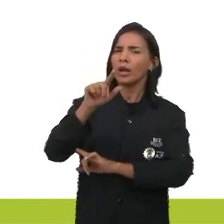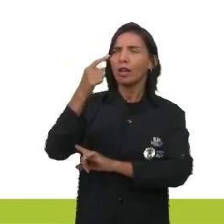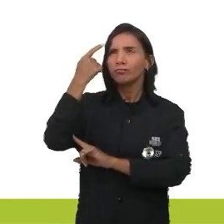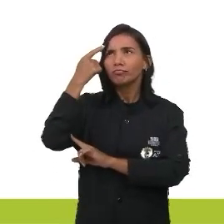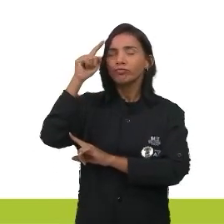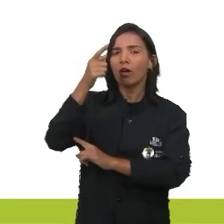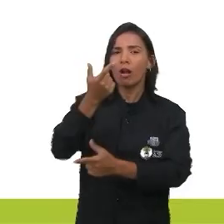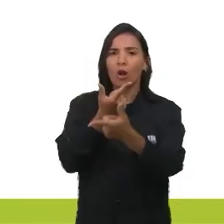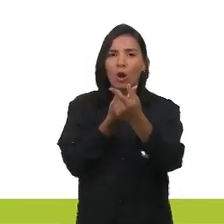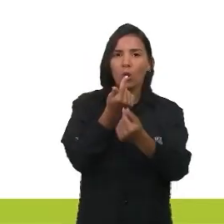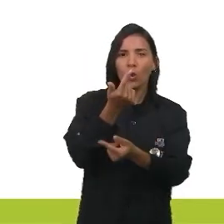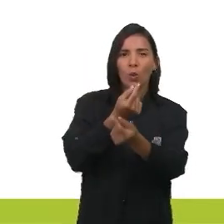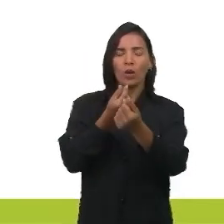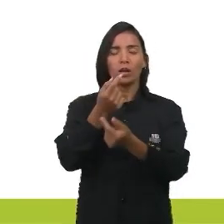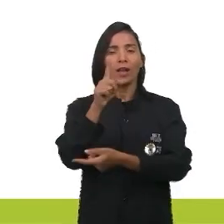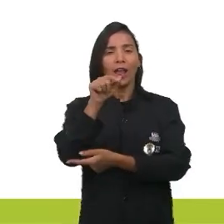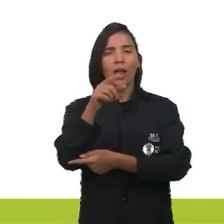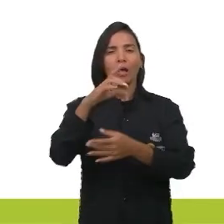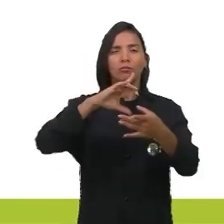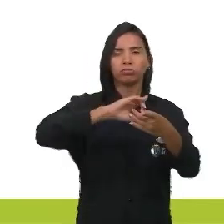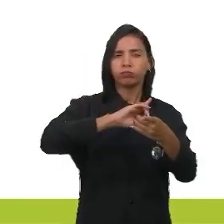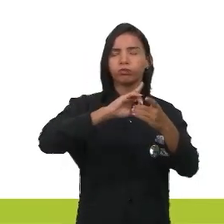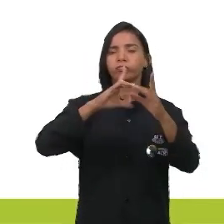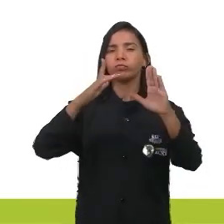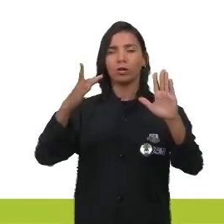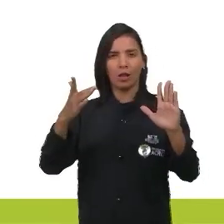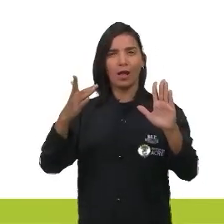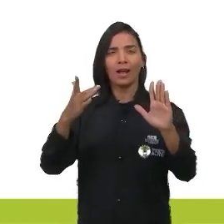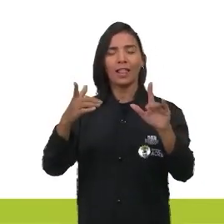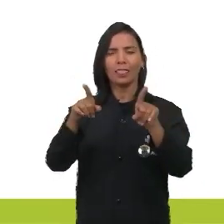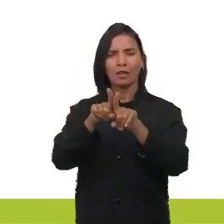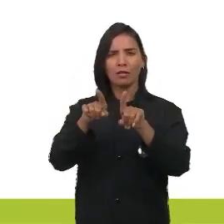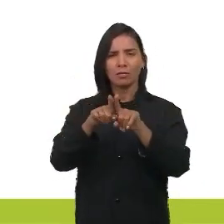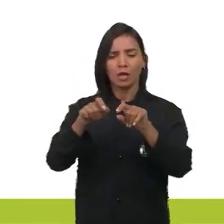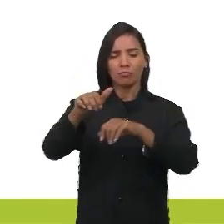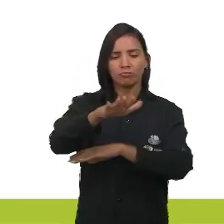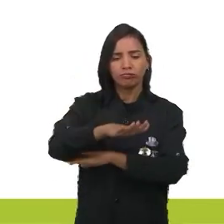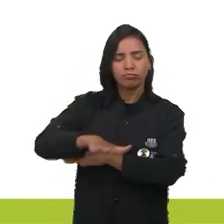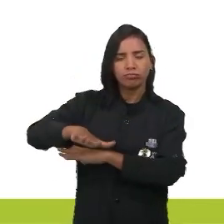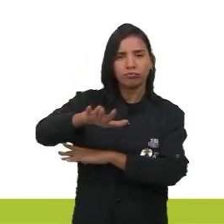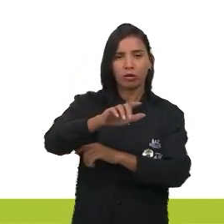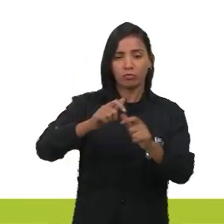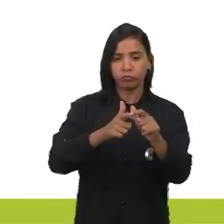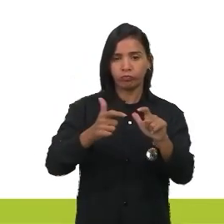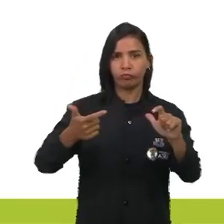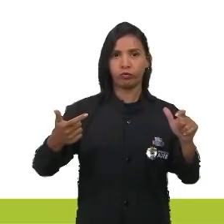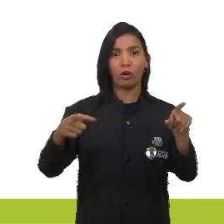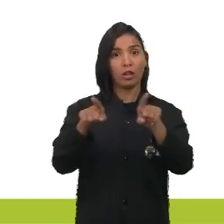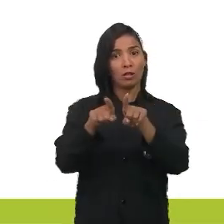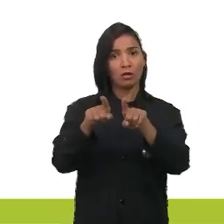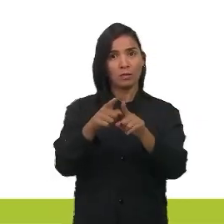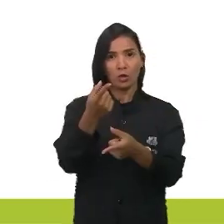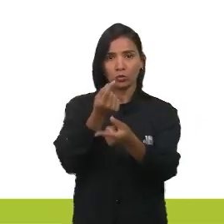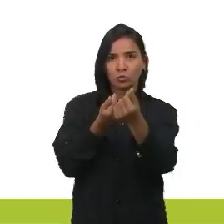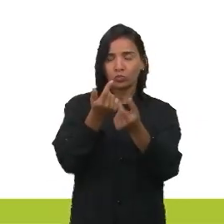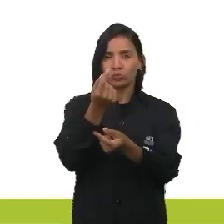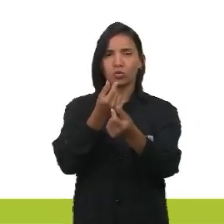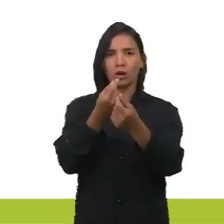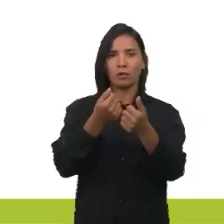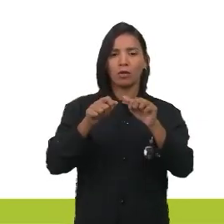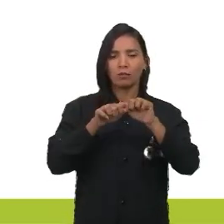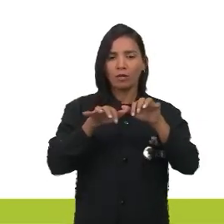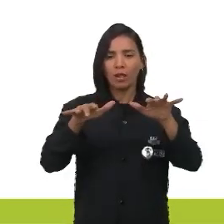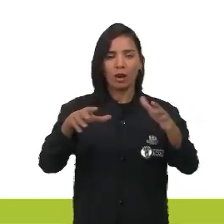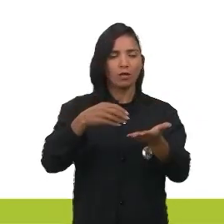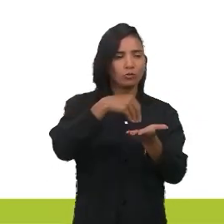mesmo tempo que acena democraticamente para as massas com supostos ganhos distributivos,